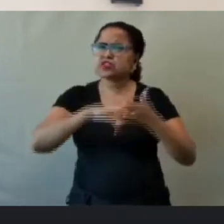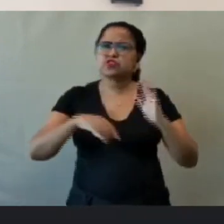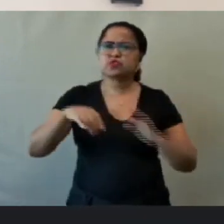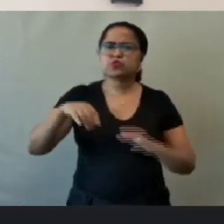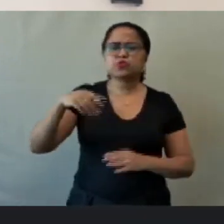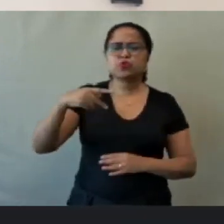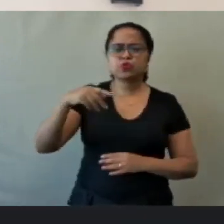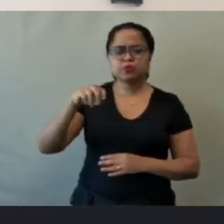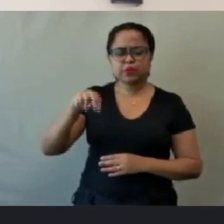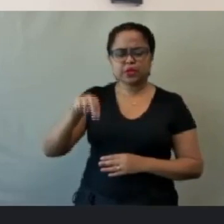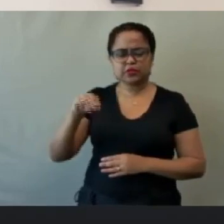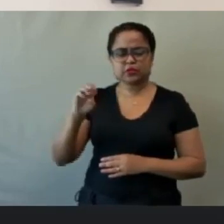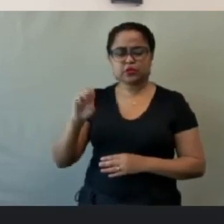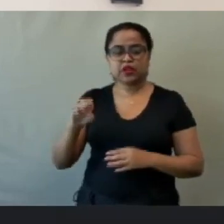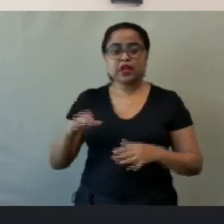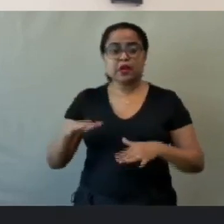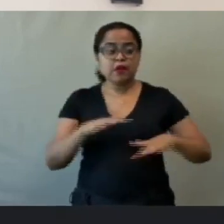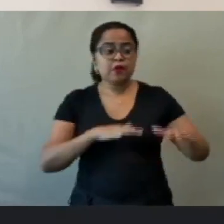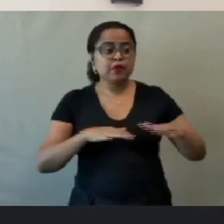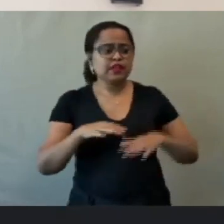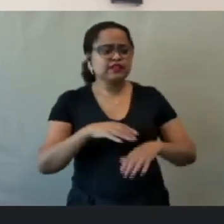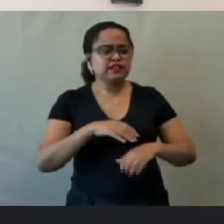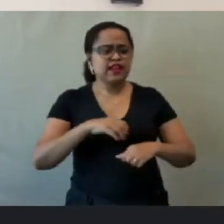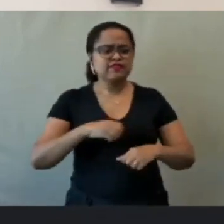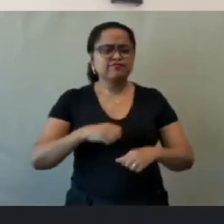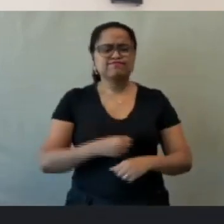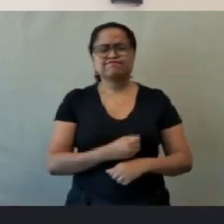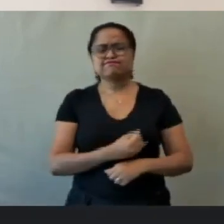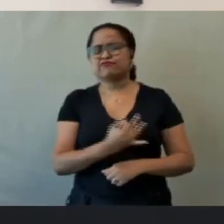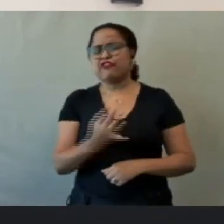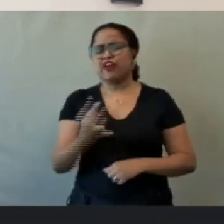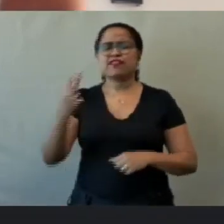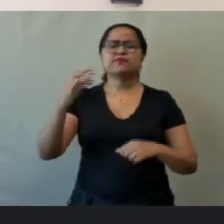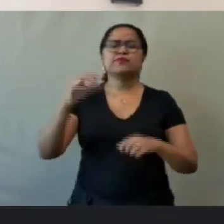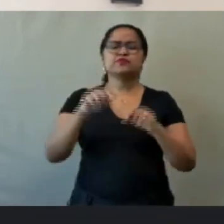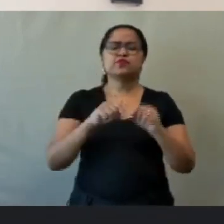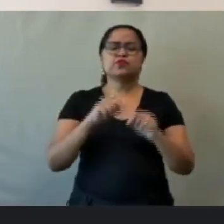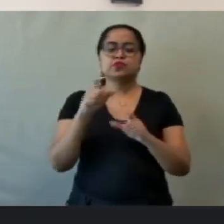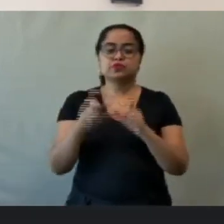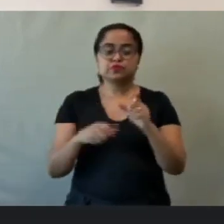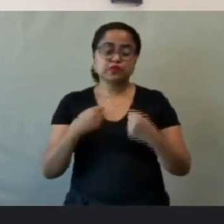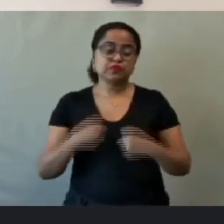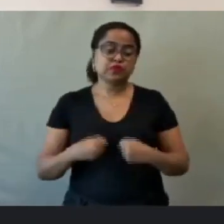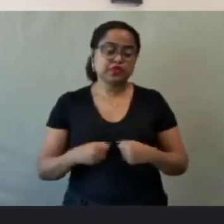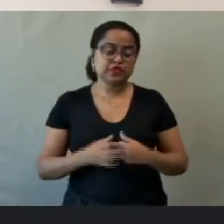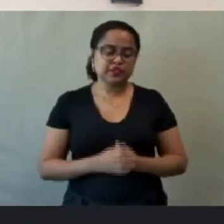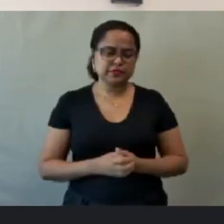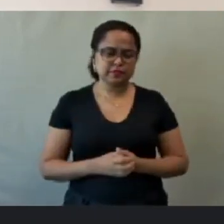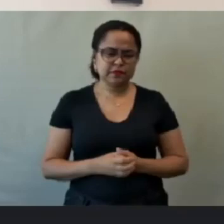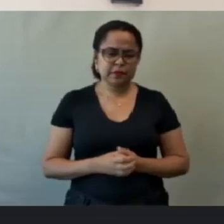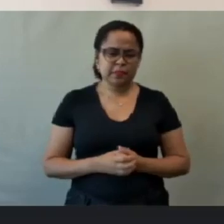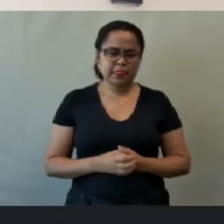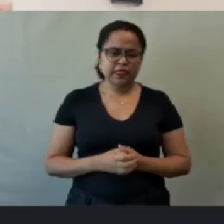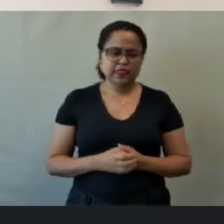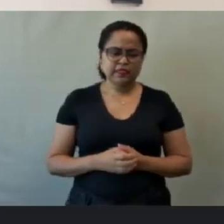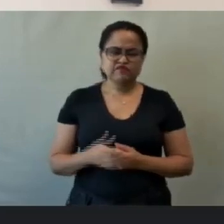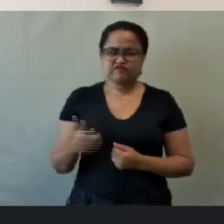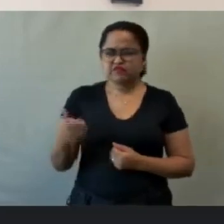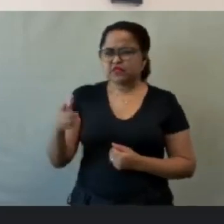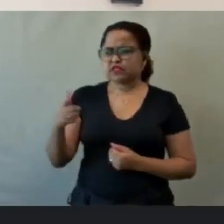mobilizar o maior número de pessoas possível em torno da aprovação do Plano Nacional de Educação. E é importante lembrar, sem Plano Nacional de